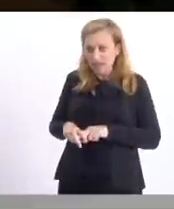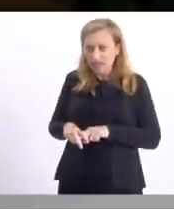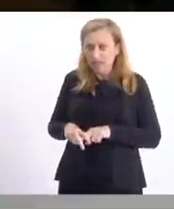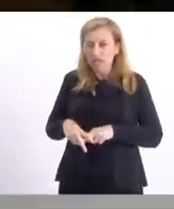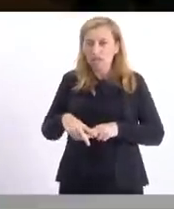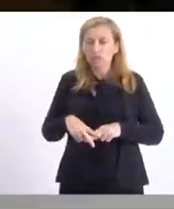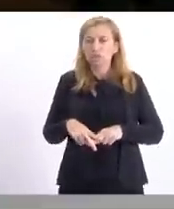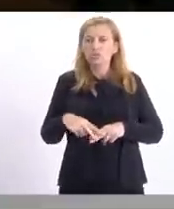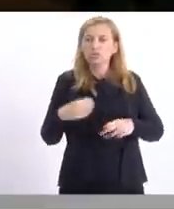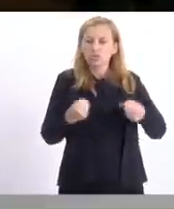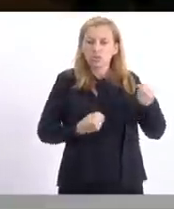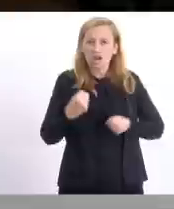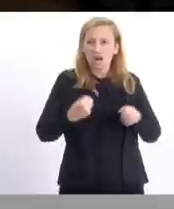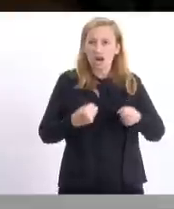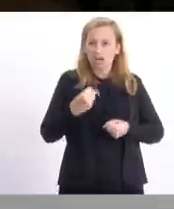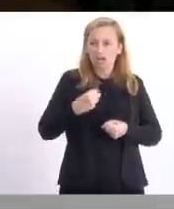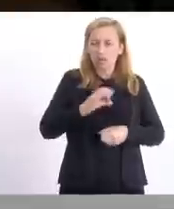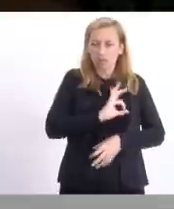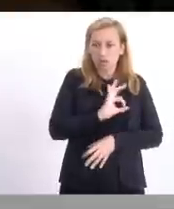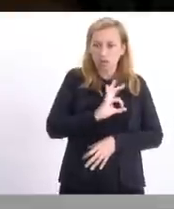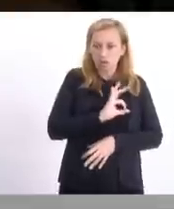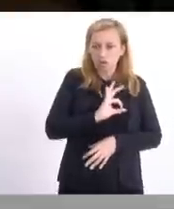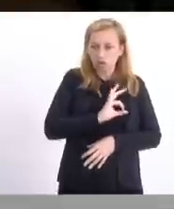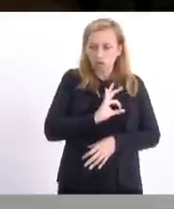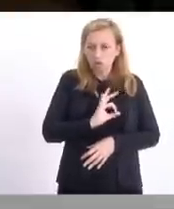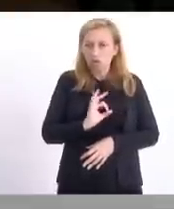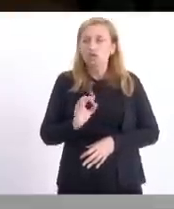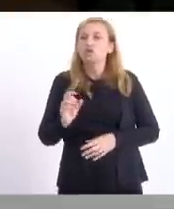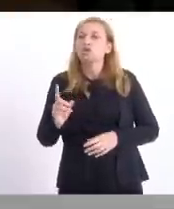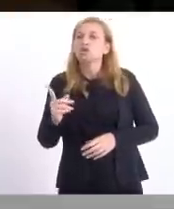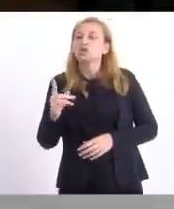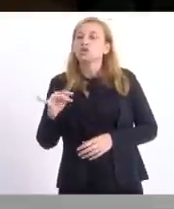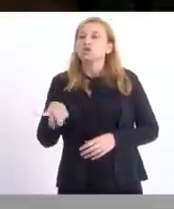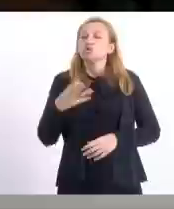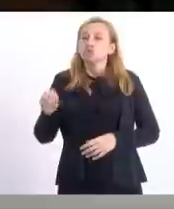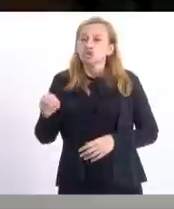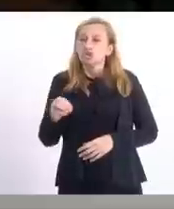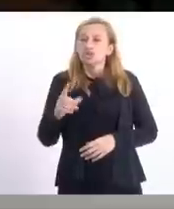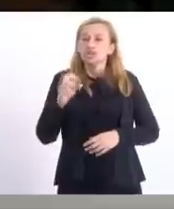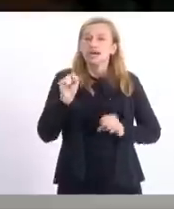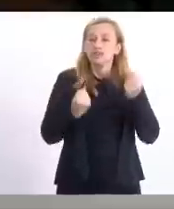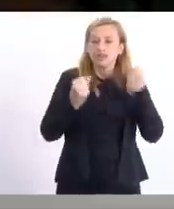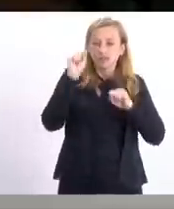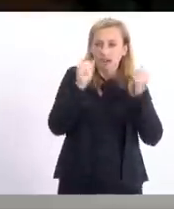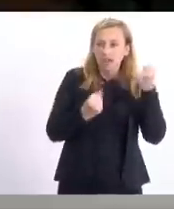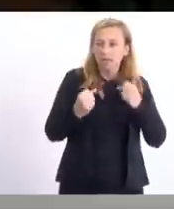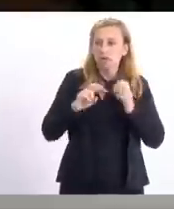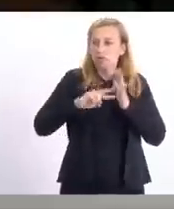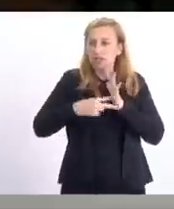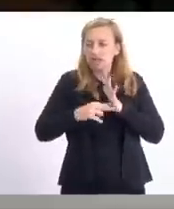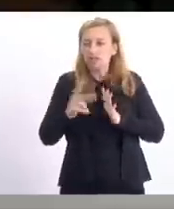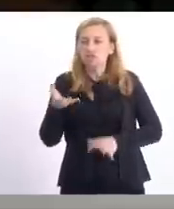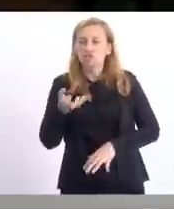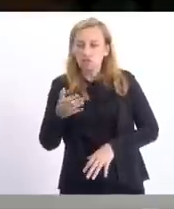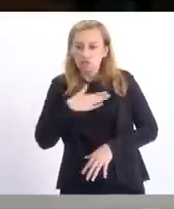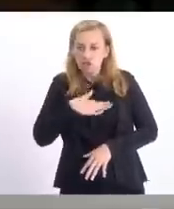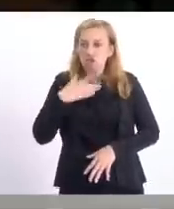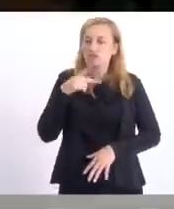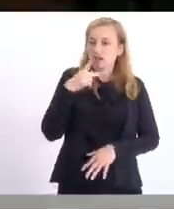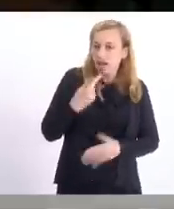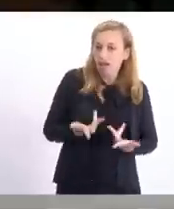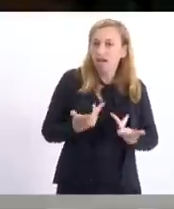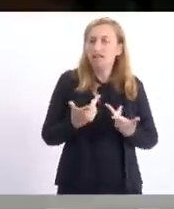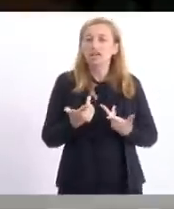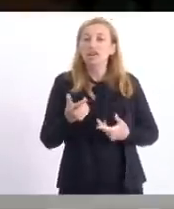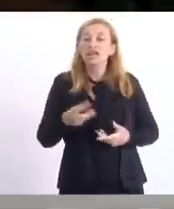viatura, quem está no chão da fábrica, como os sindicalistas aqui gostam de dizer, é quem está na ponta. Então, não